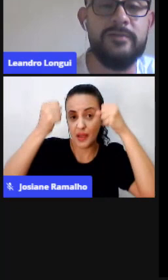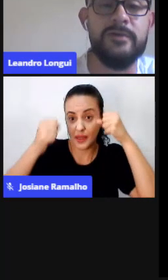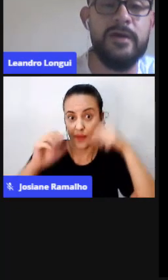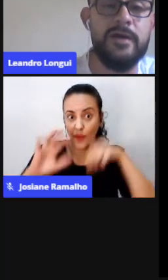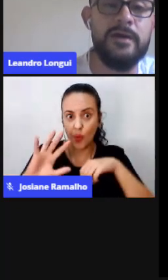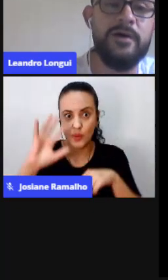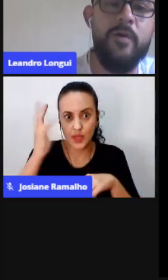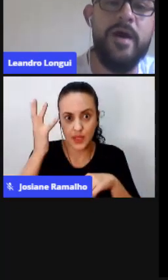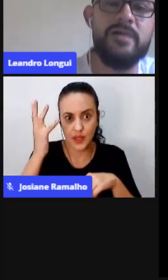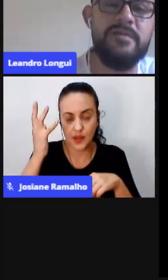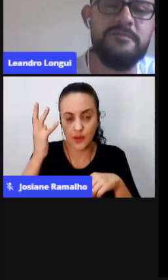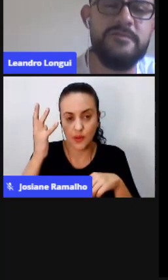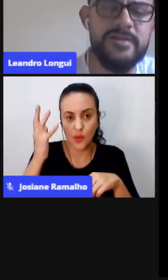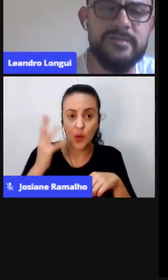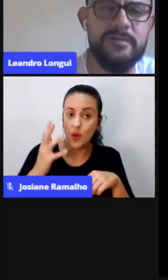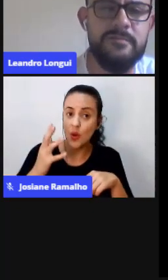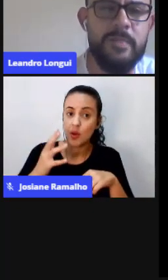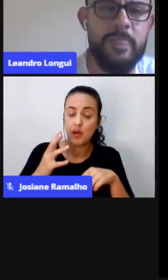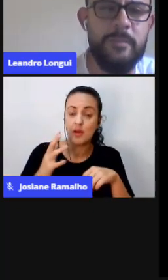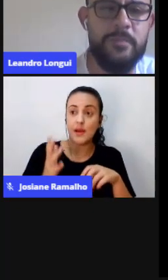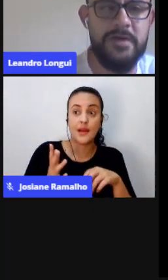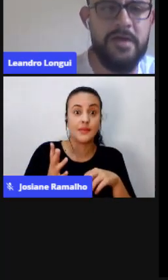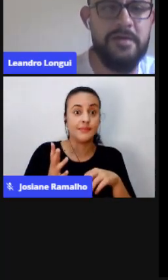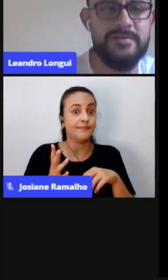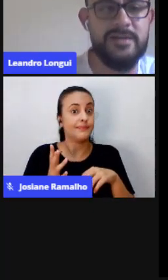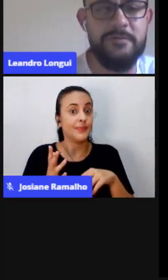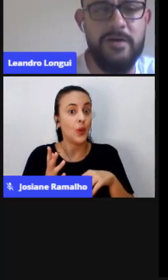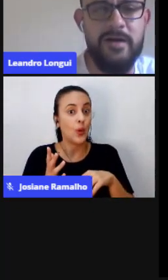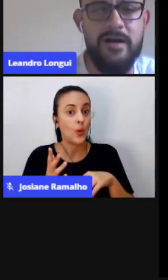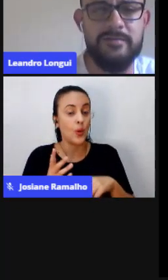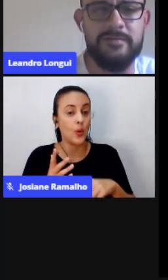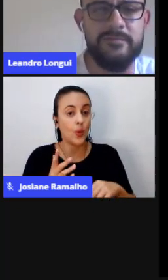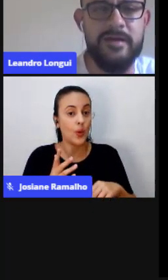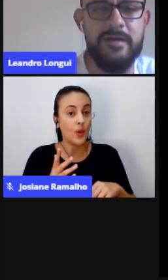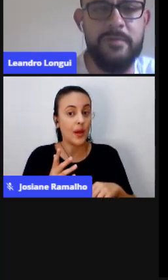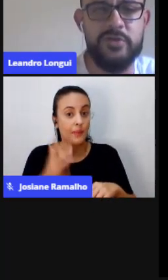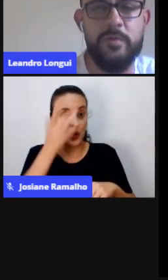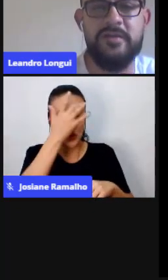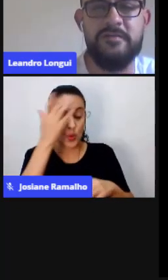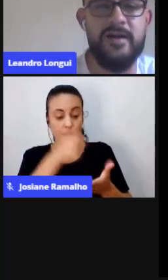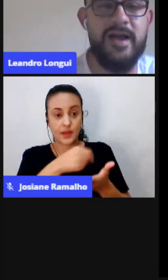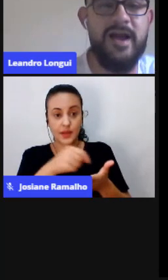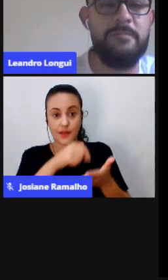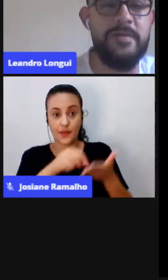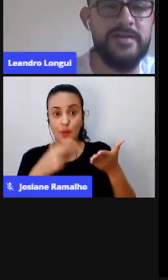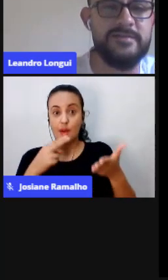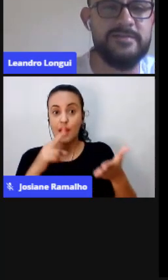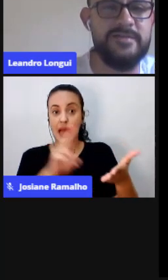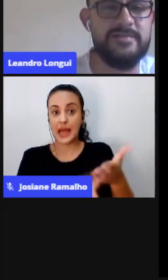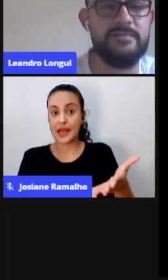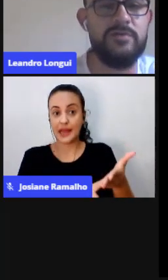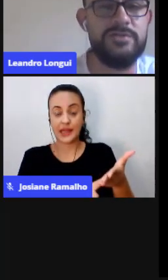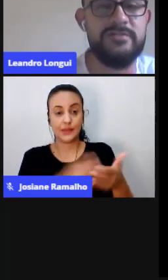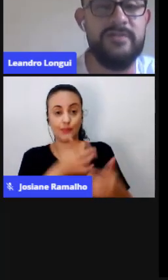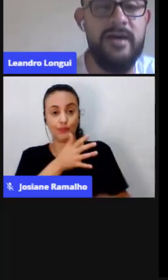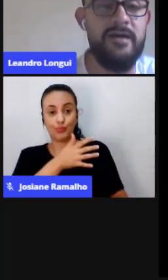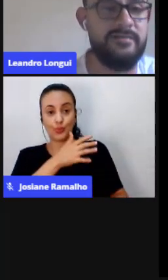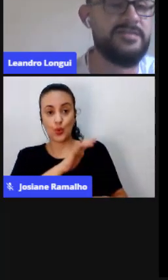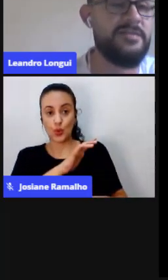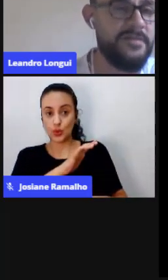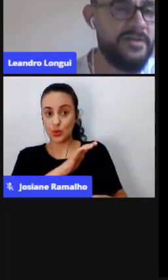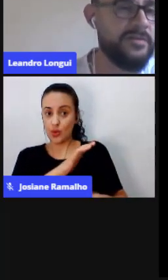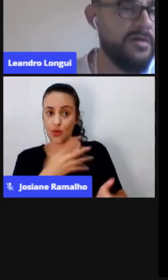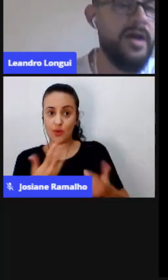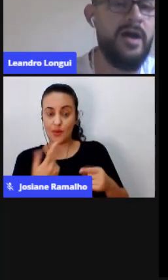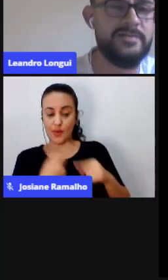naquele momento, não era bem vista por quem escreveu a carta. Né? A partir do momento que ele fala cabeças desta maldita ideia,